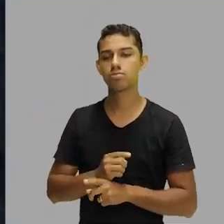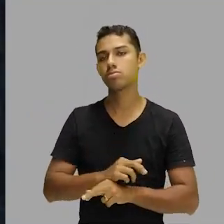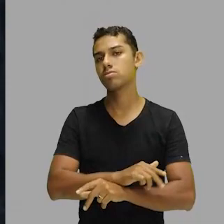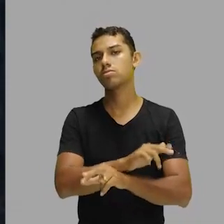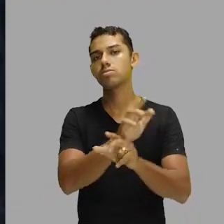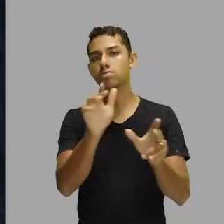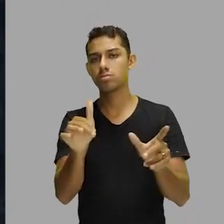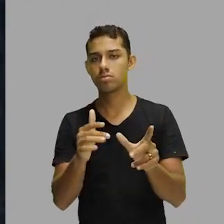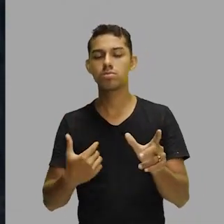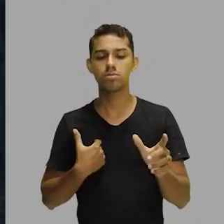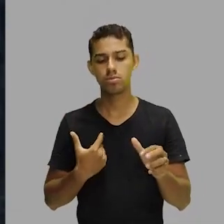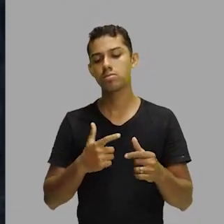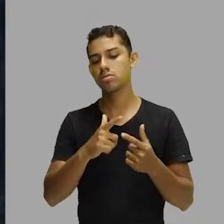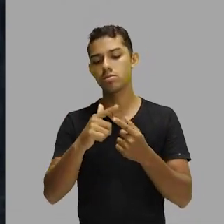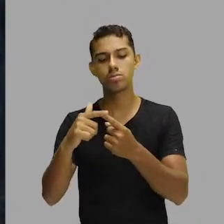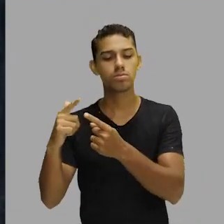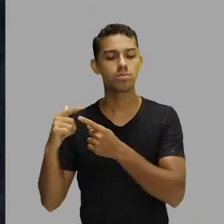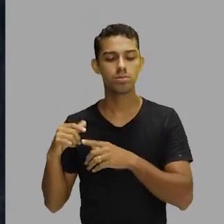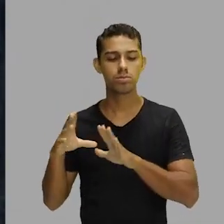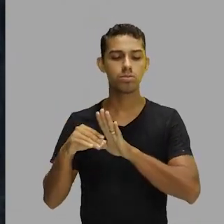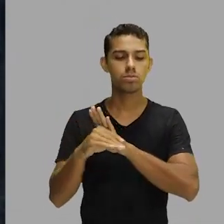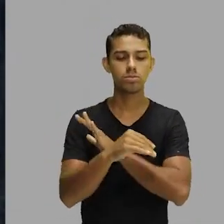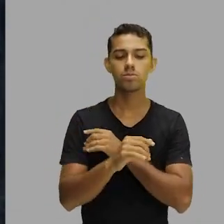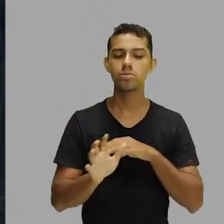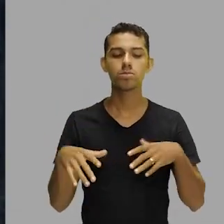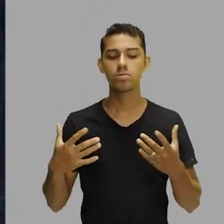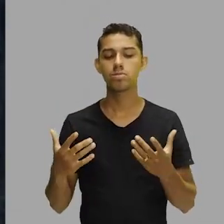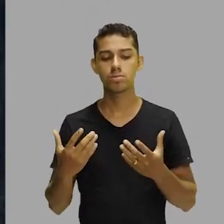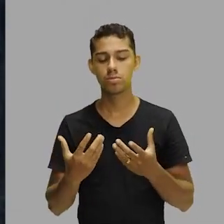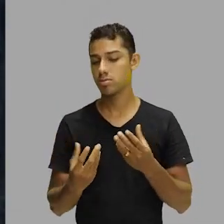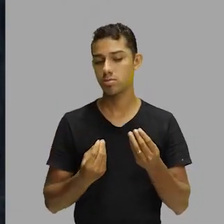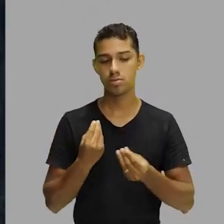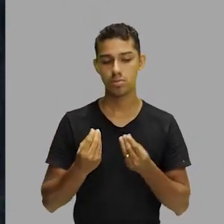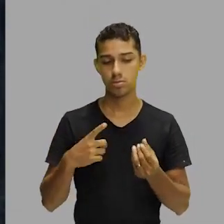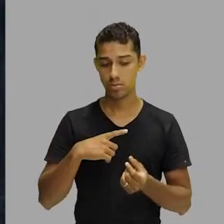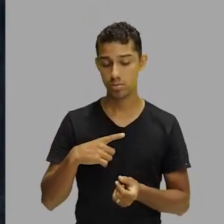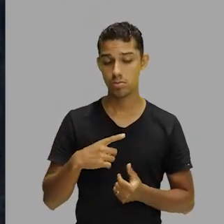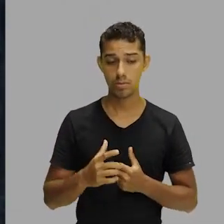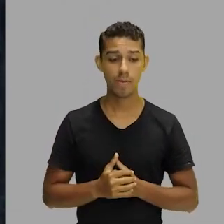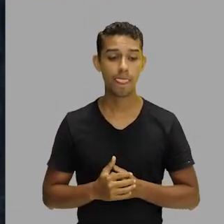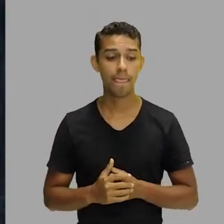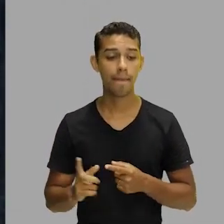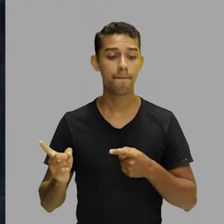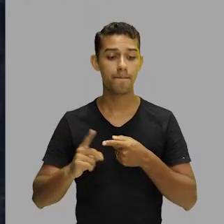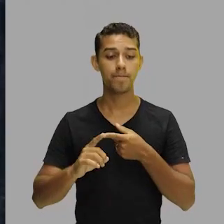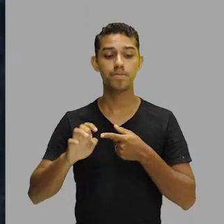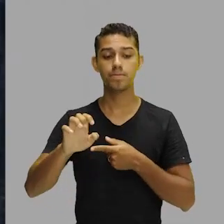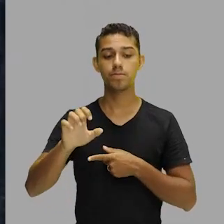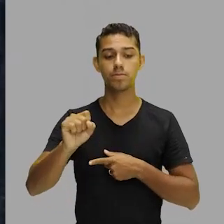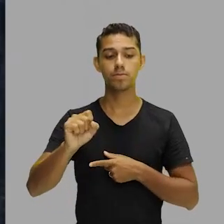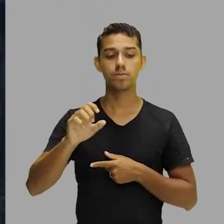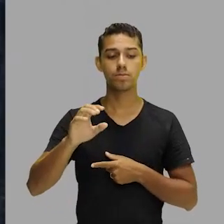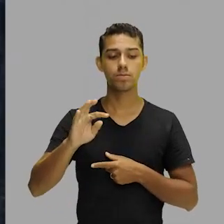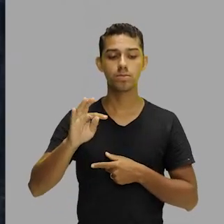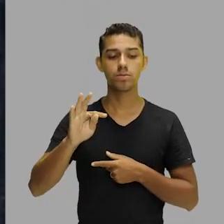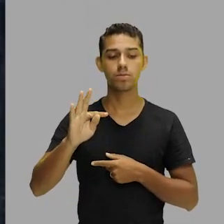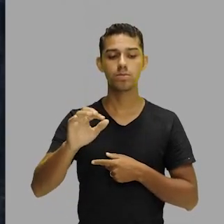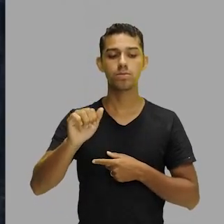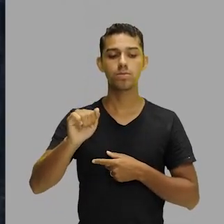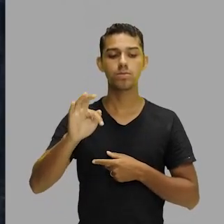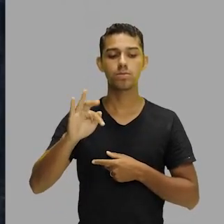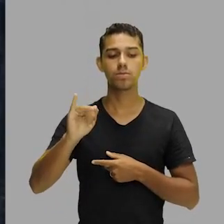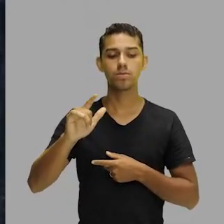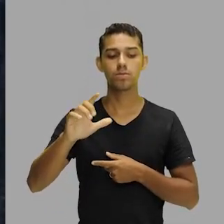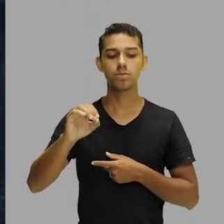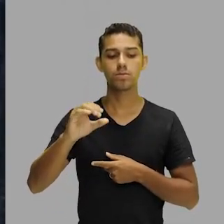diversas espécies de bactérias. E quais são as formas de colonização que existem? Tem o formato de cacho de uva, né, que a gente chama